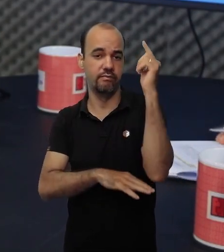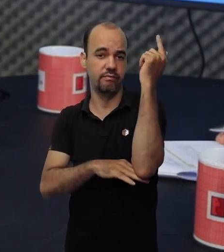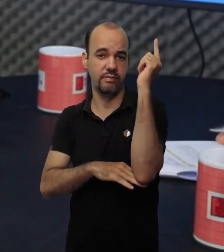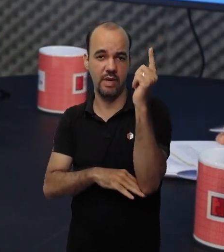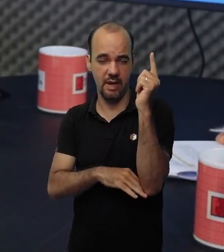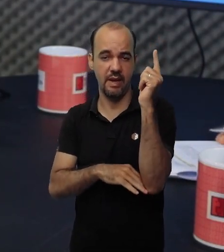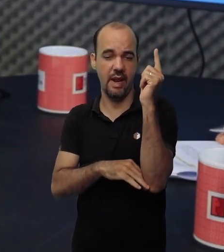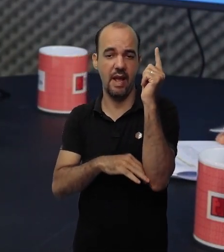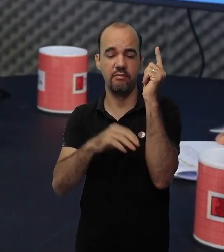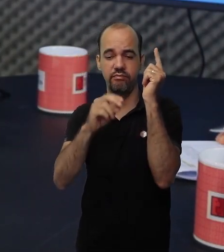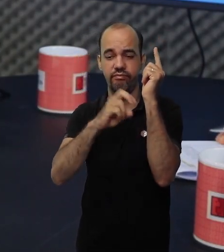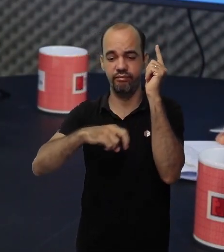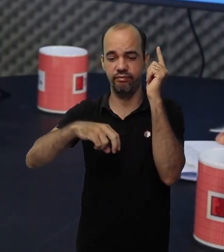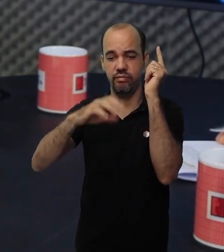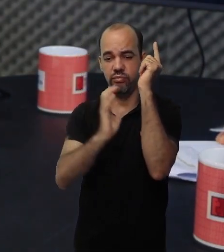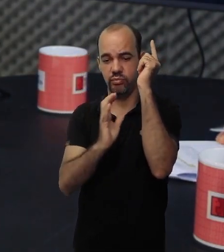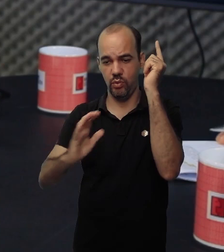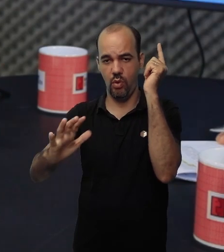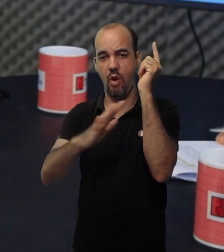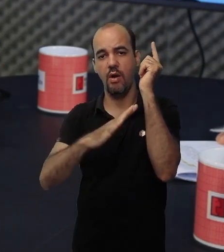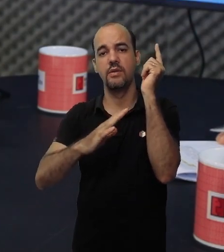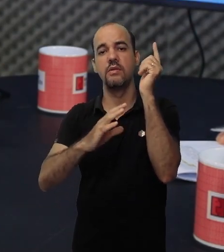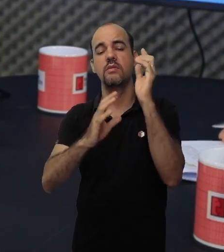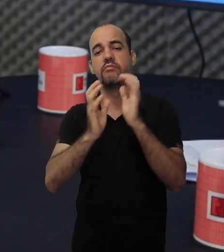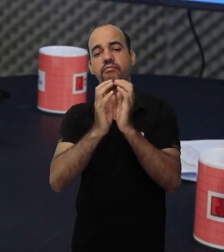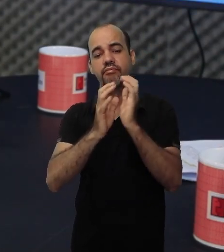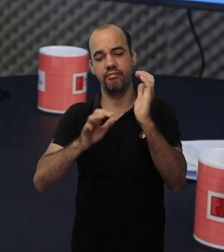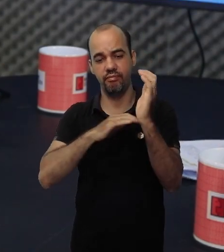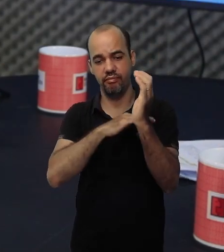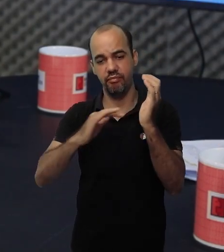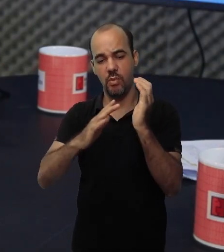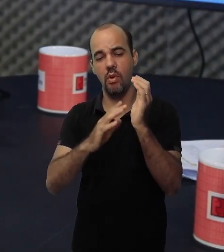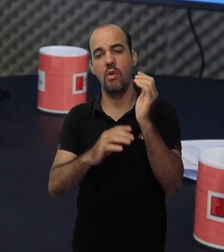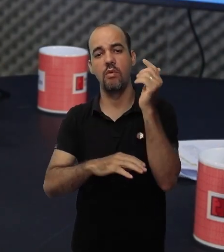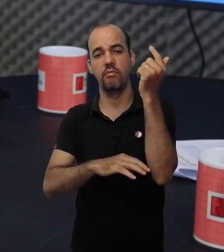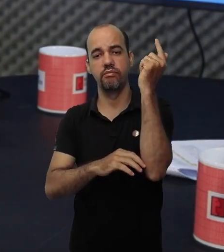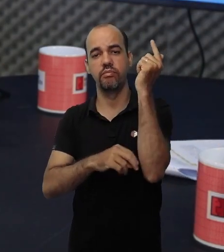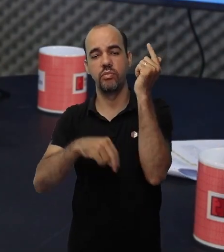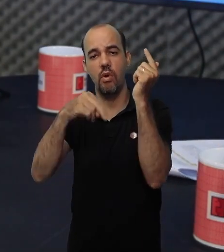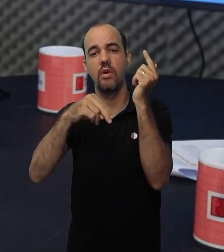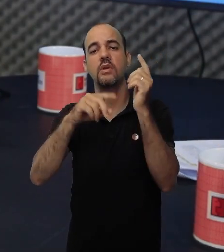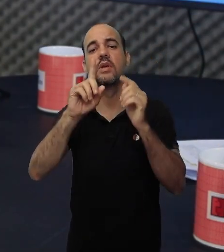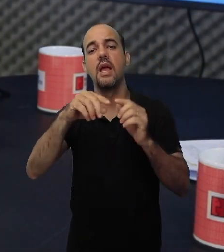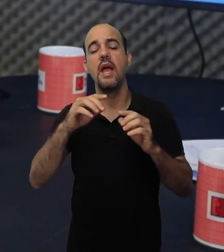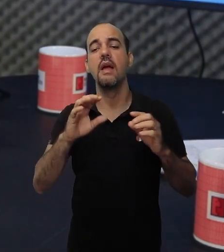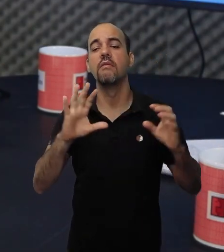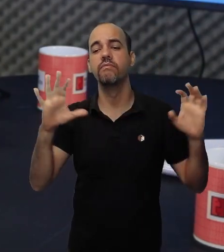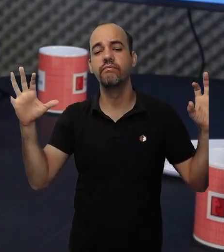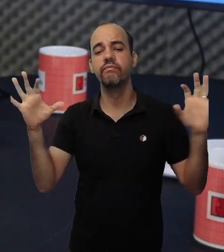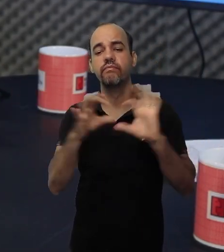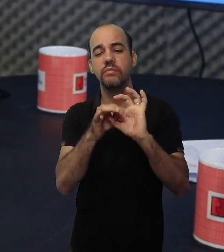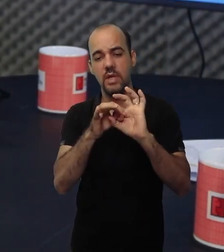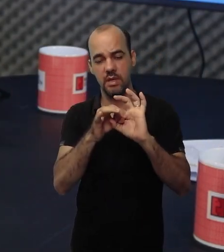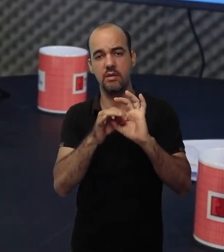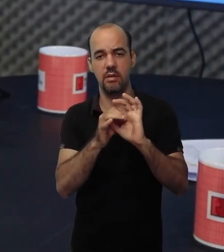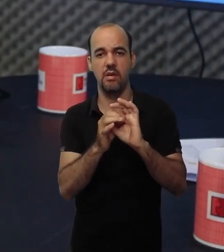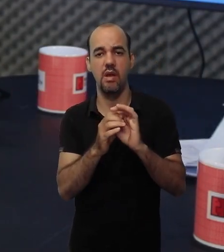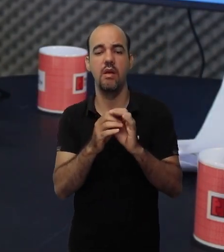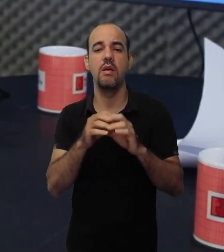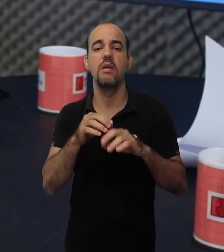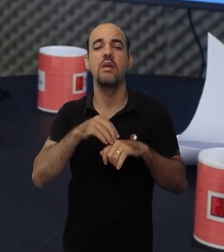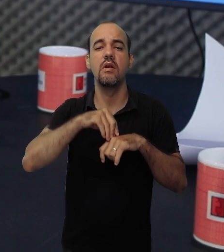esse link, né, através da assessoria de comunicação da GRE e